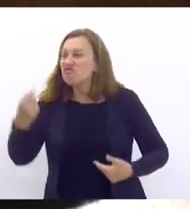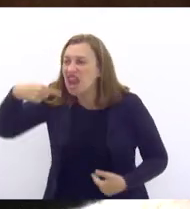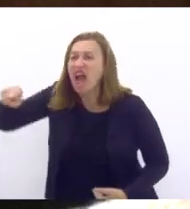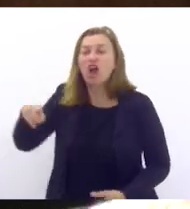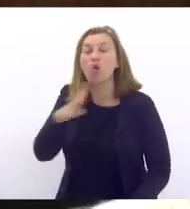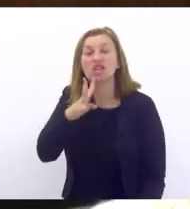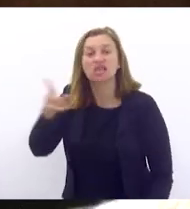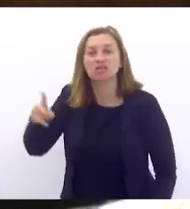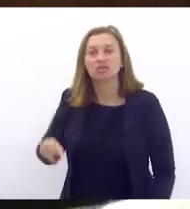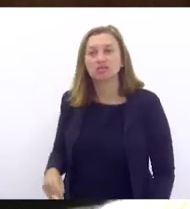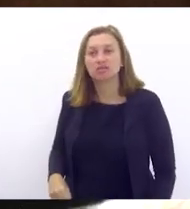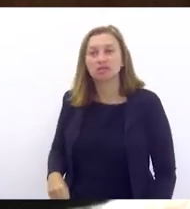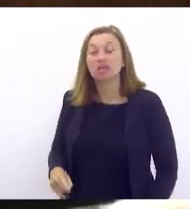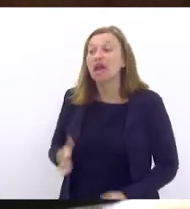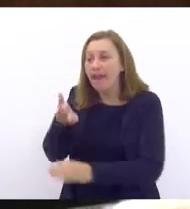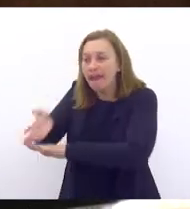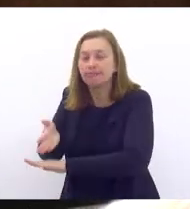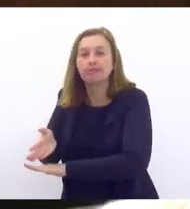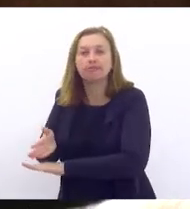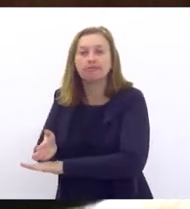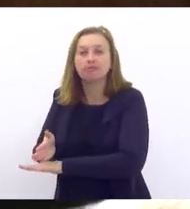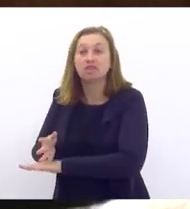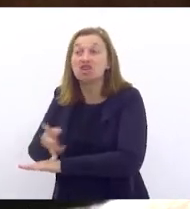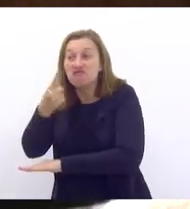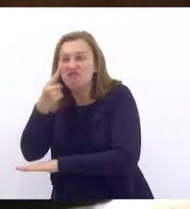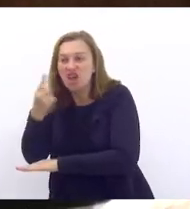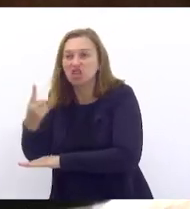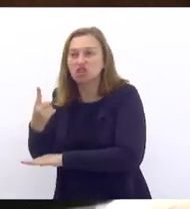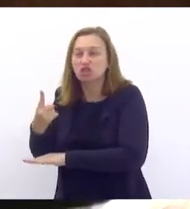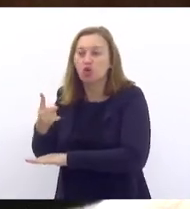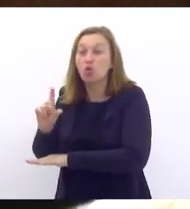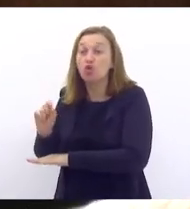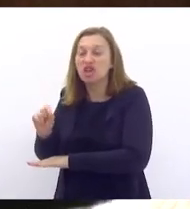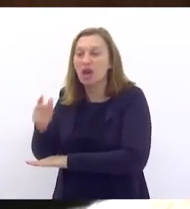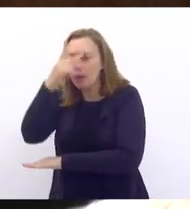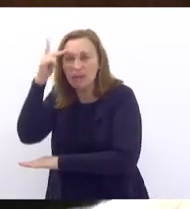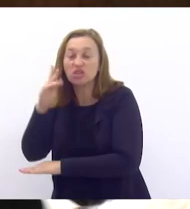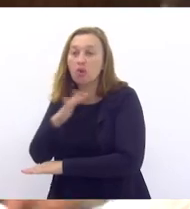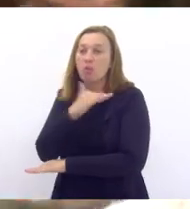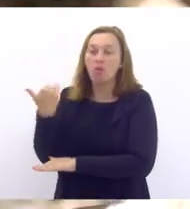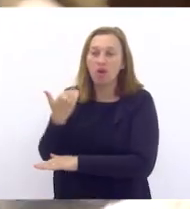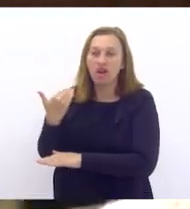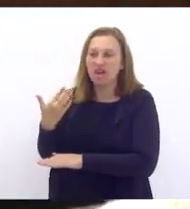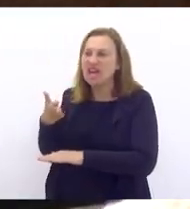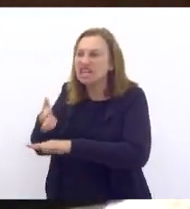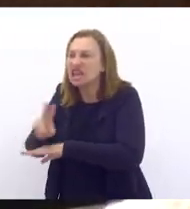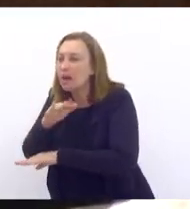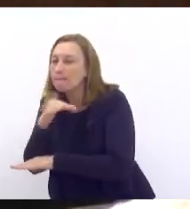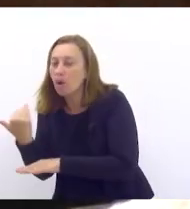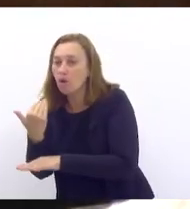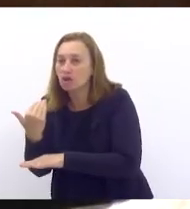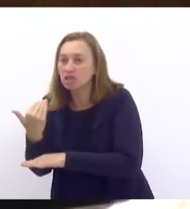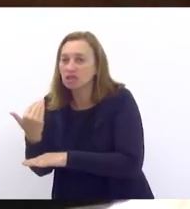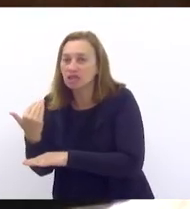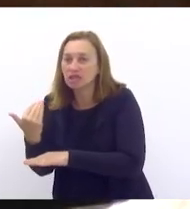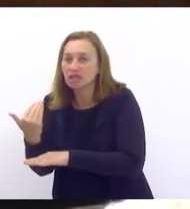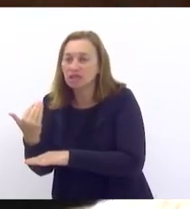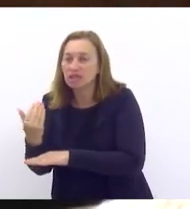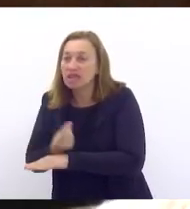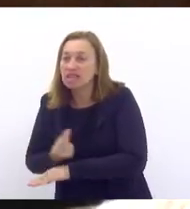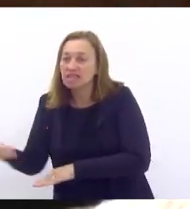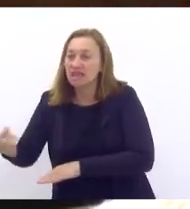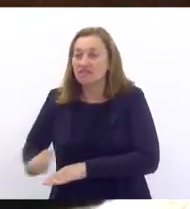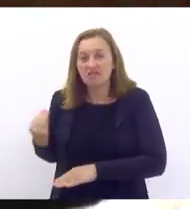conhecer. Entrem em uma e vejam o que é uma pessoa morrer, entrar morta e sair ressuscitada de lá.